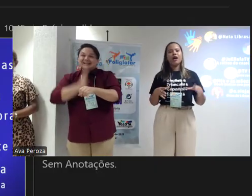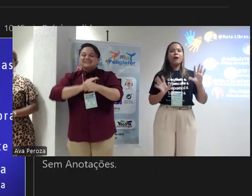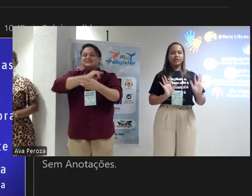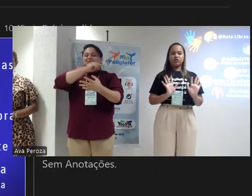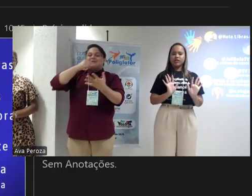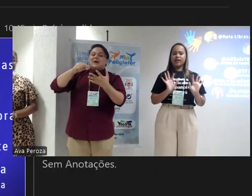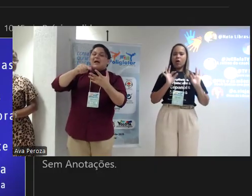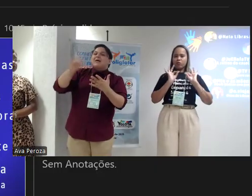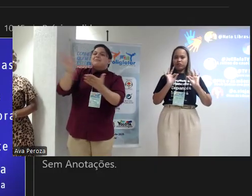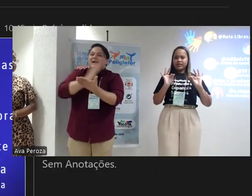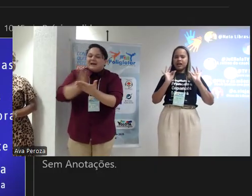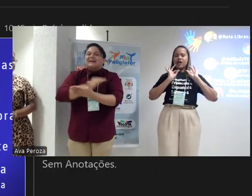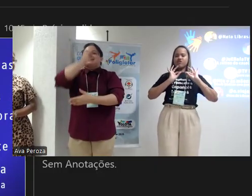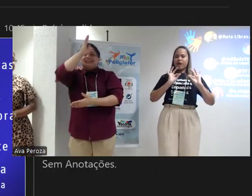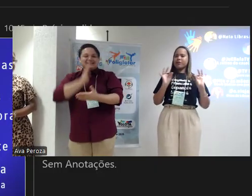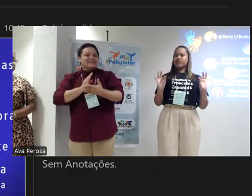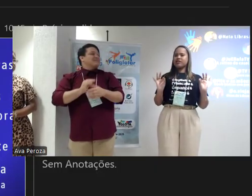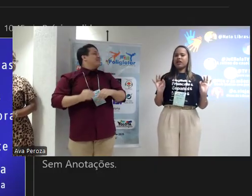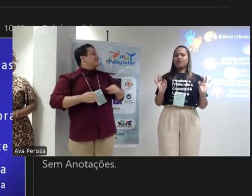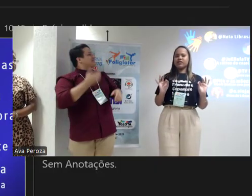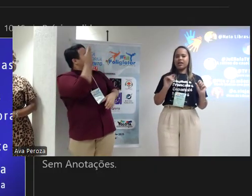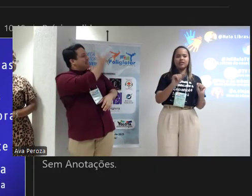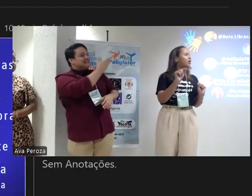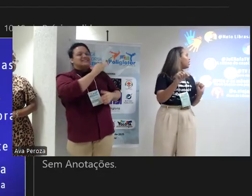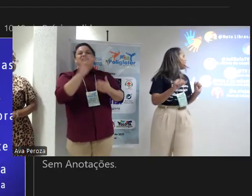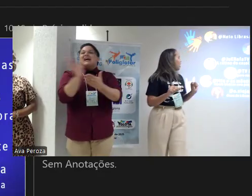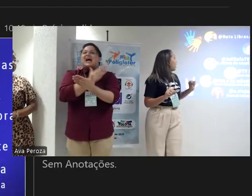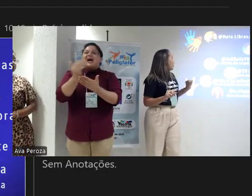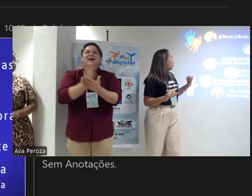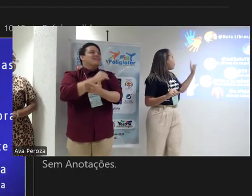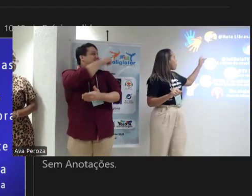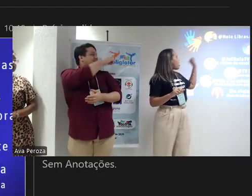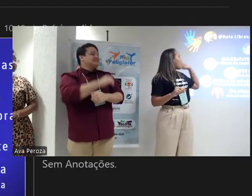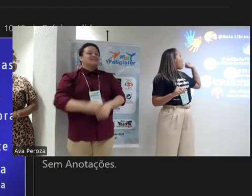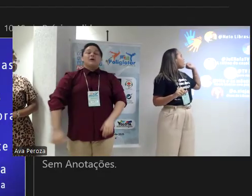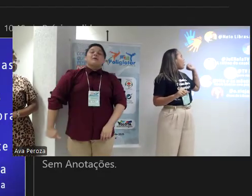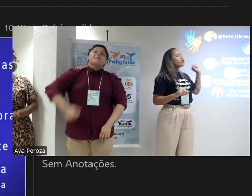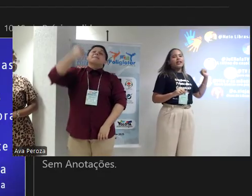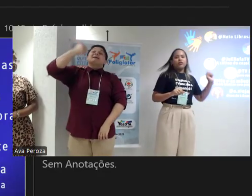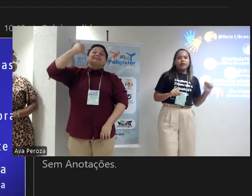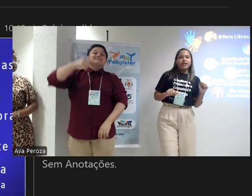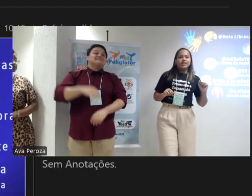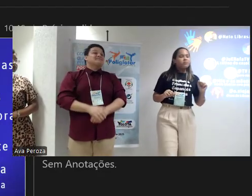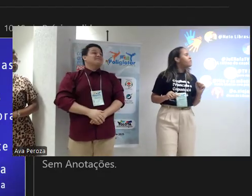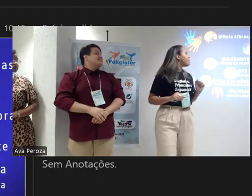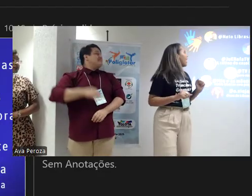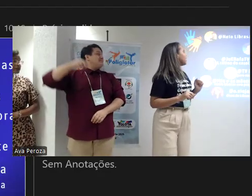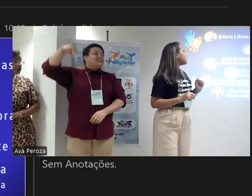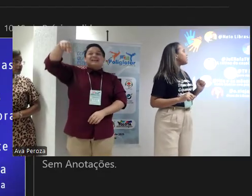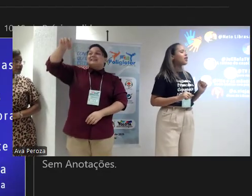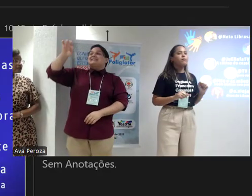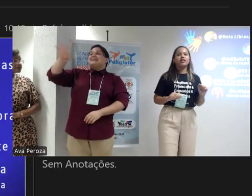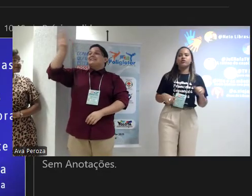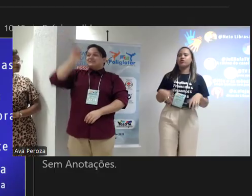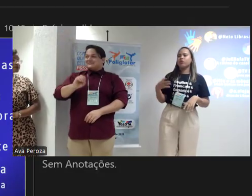apostilas, mas eu trouxe aqui alguns já para direcionar vocês. O primeiro é o canal do Neto Libras. Ele